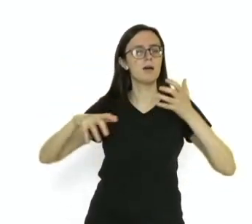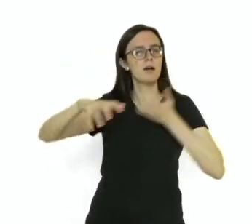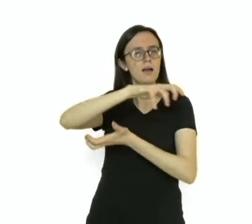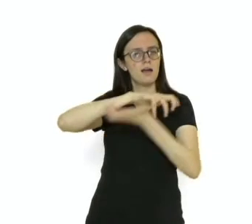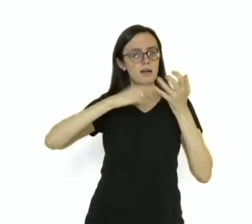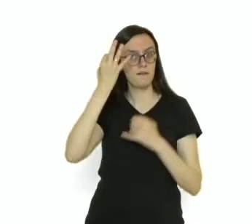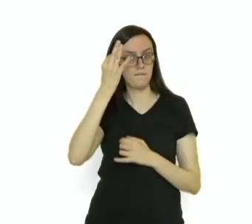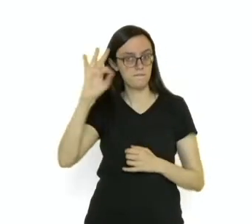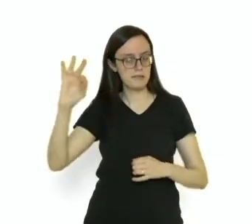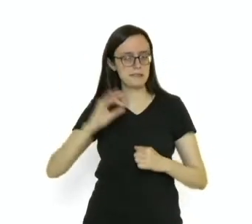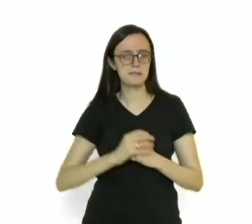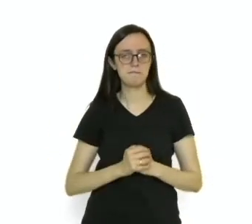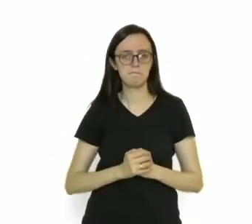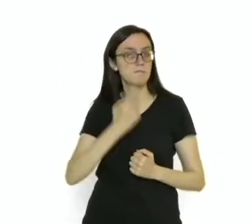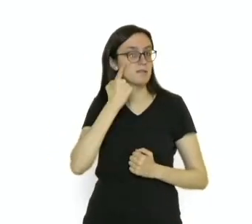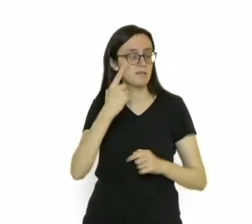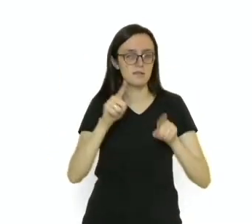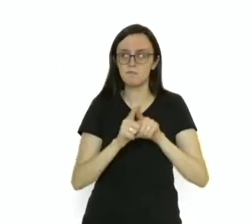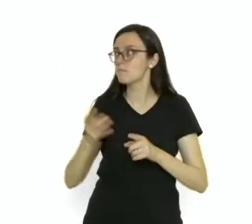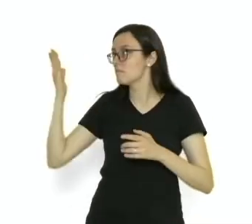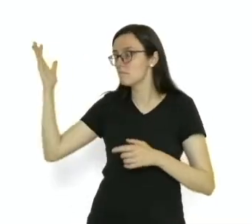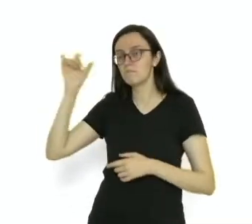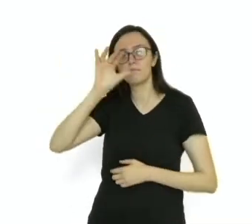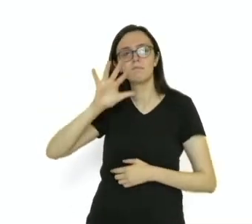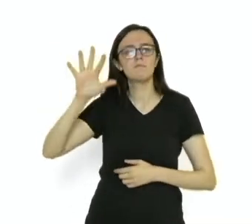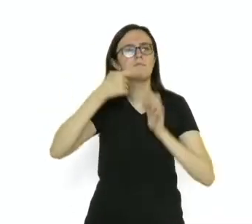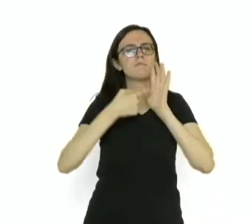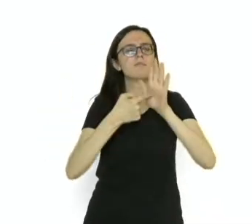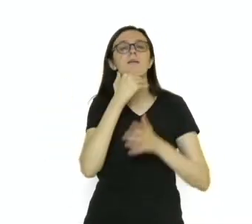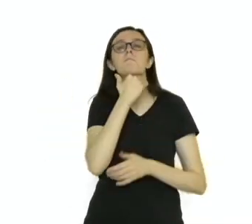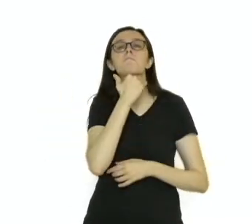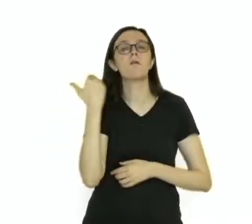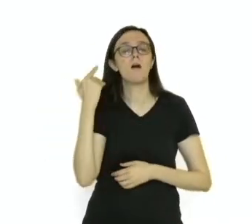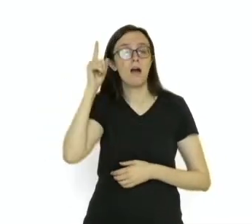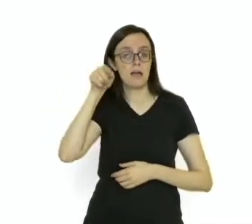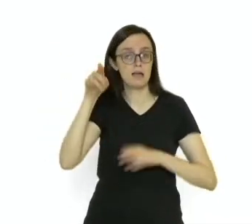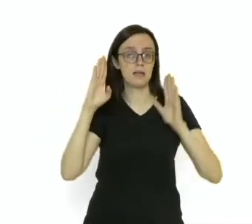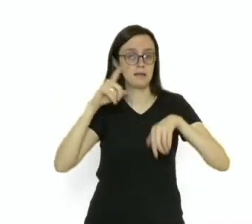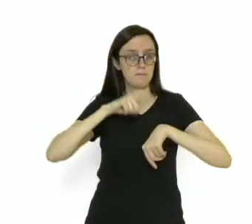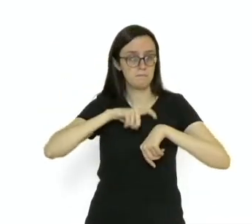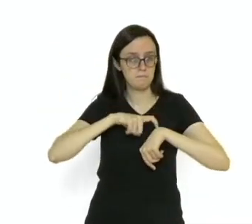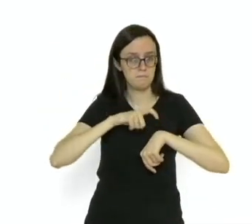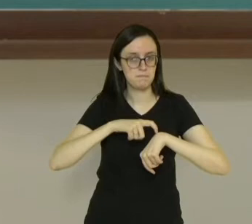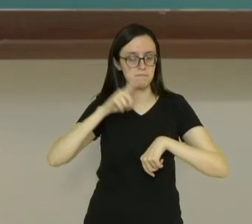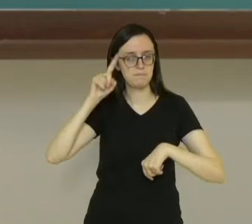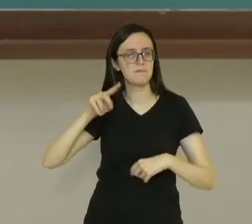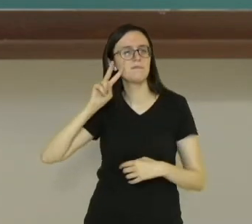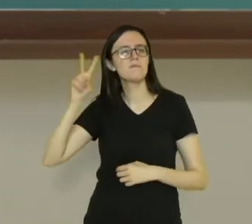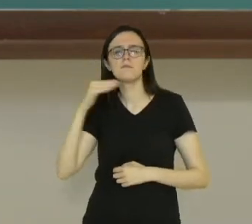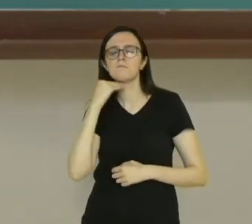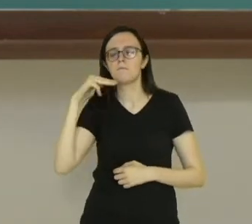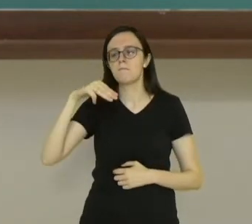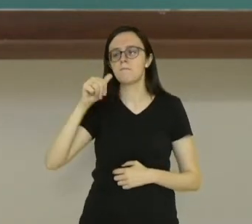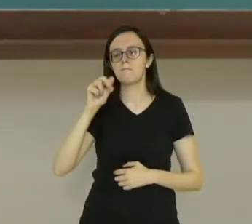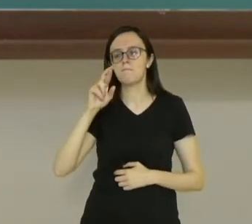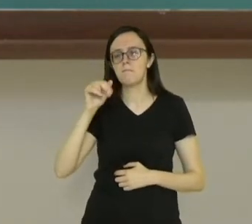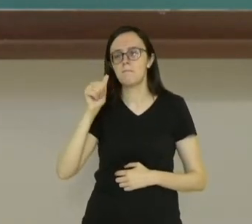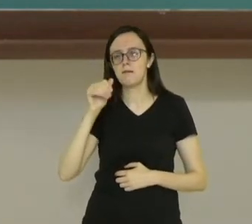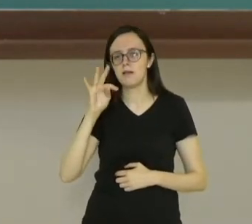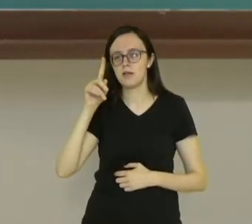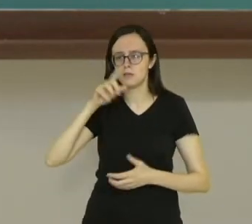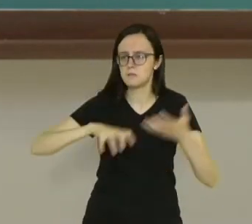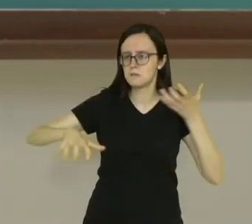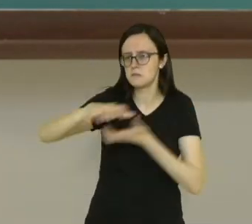revolucionário francês. Aqui, inclusive, a gente tem uma morte que simboliza esse período, né? Marat, que era um dos revolucionários